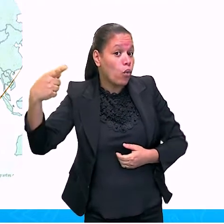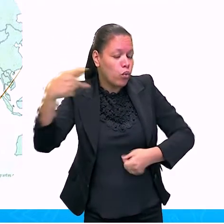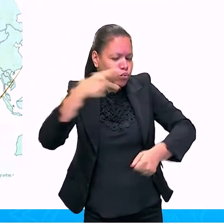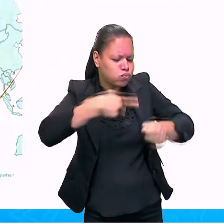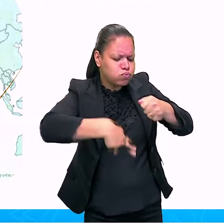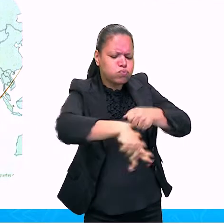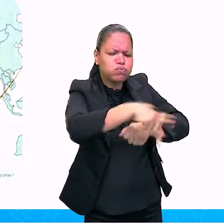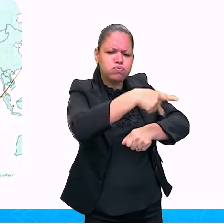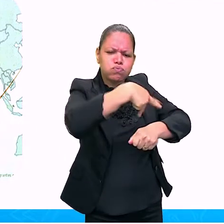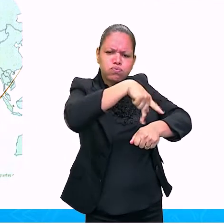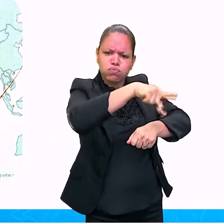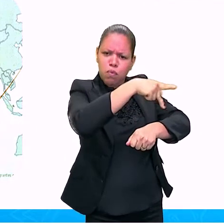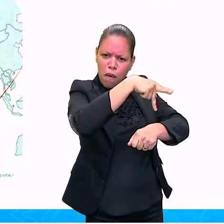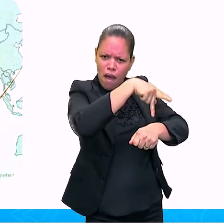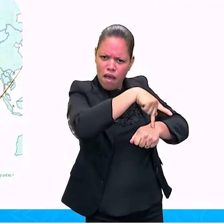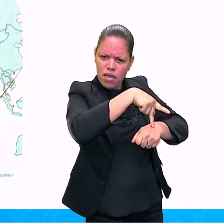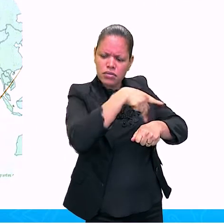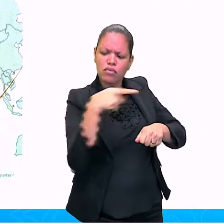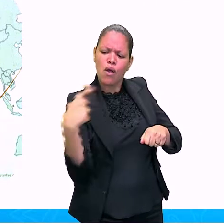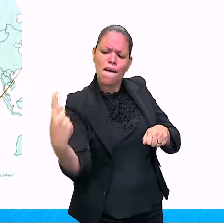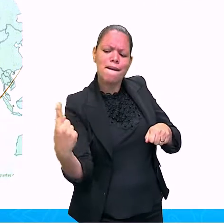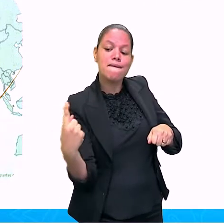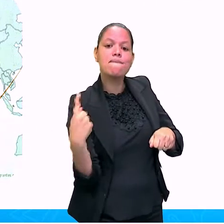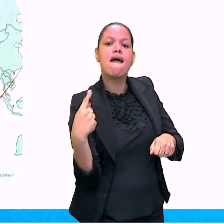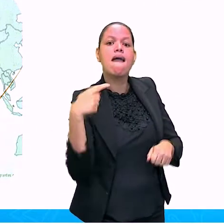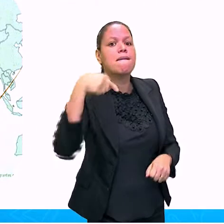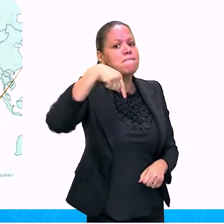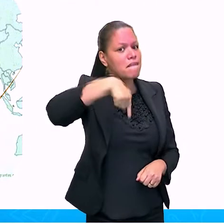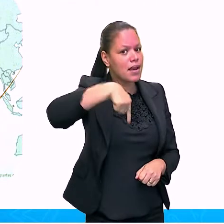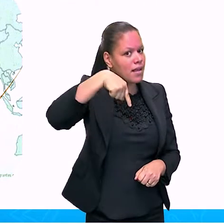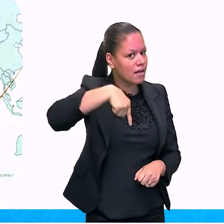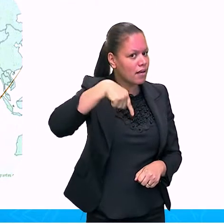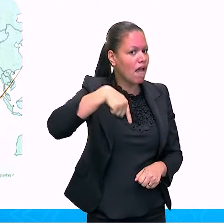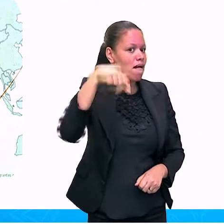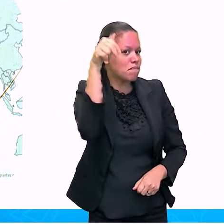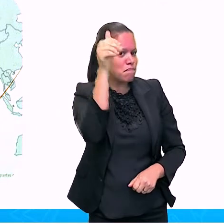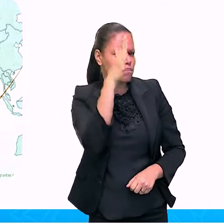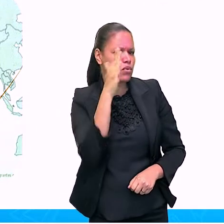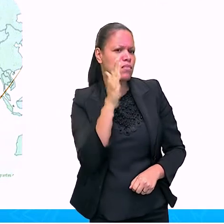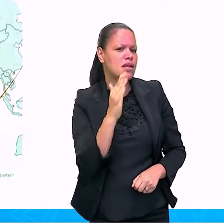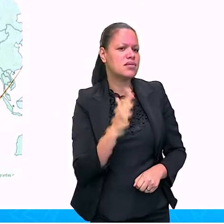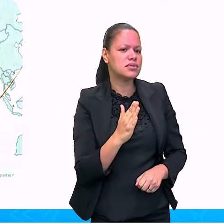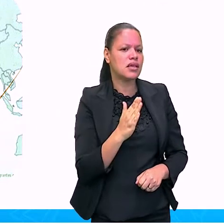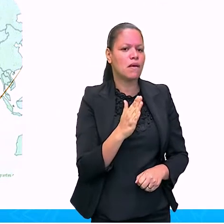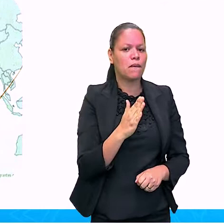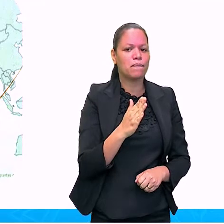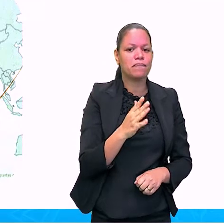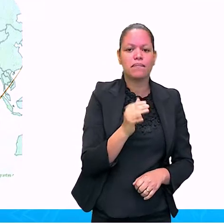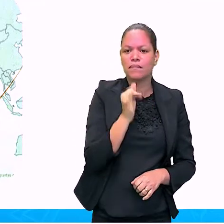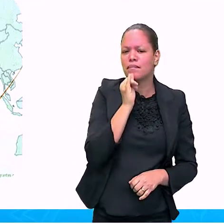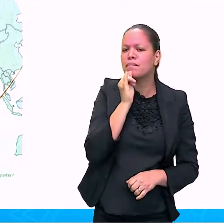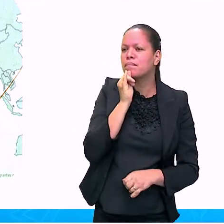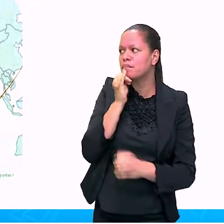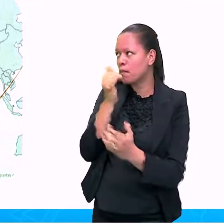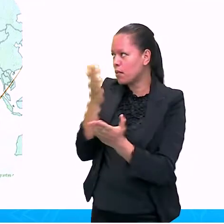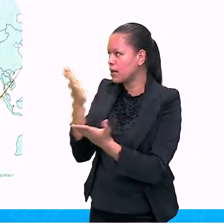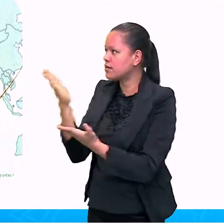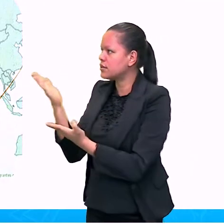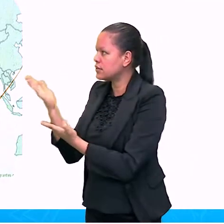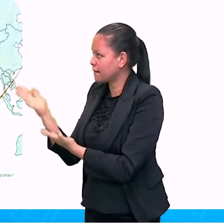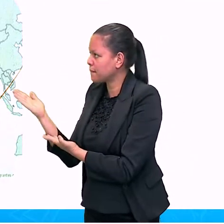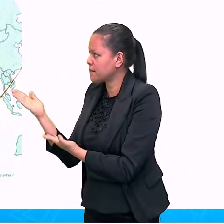país, como nós vemos nessa imagem aqui. Então, outras nações vindo para o Brasil, Isso